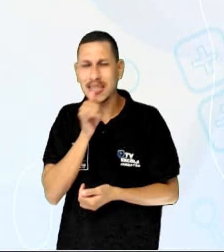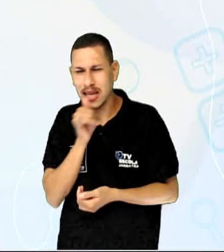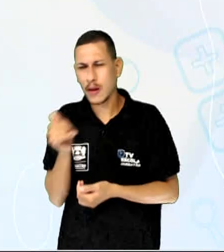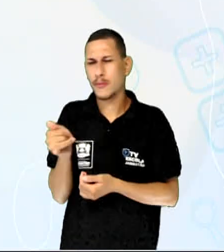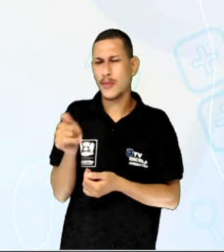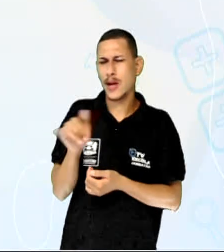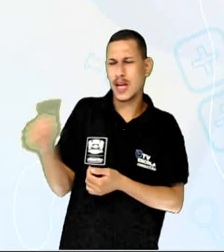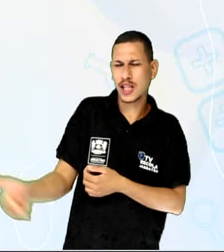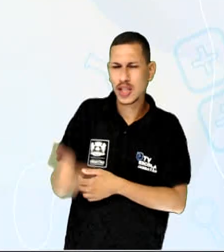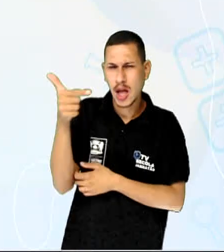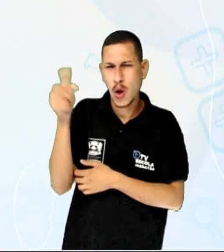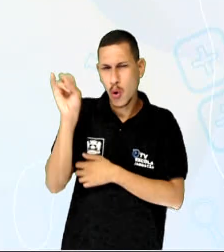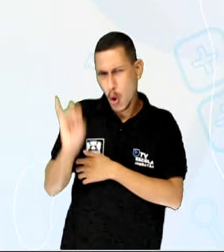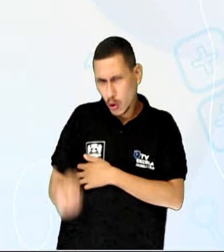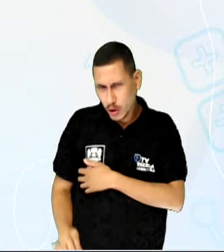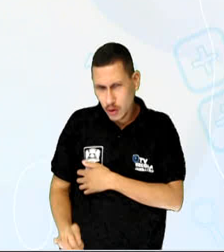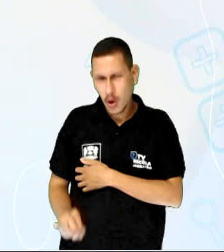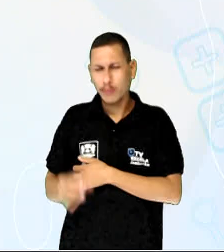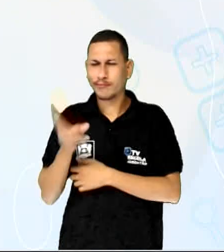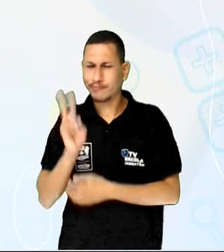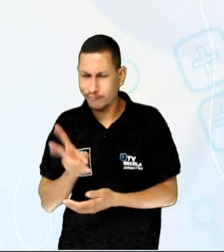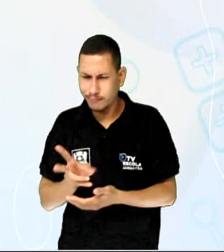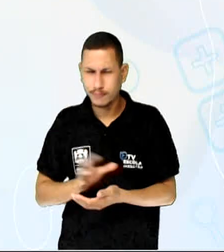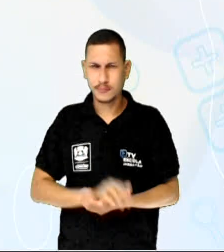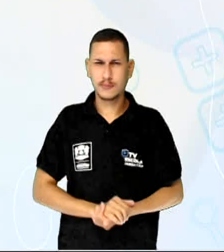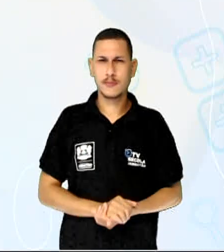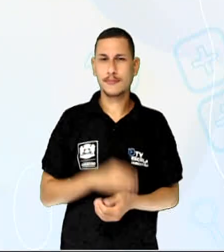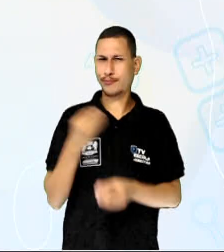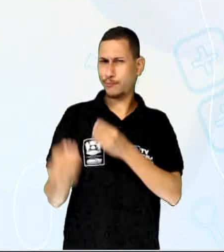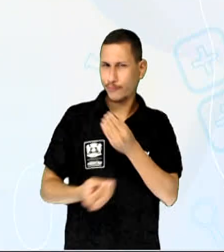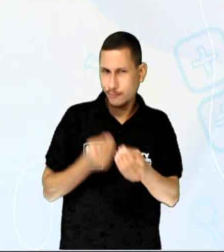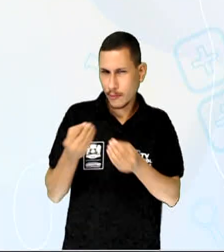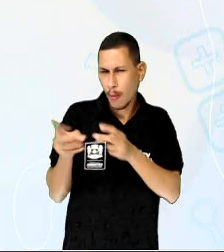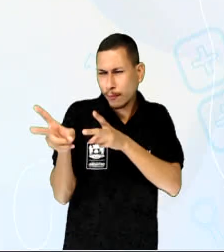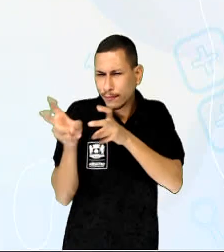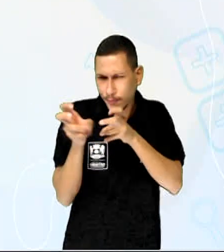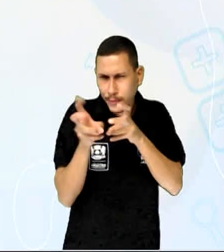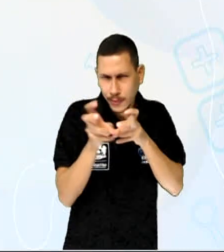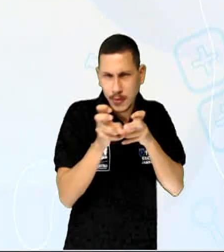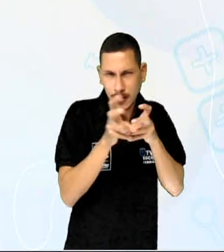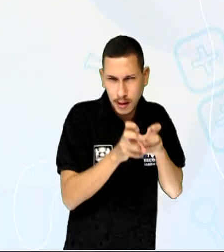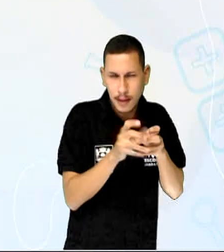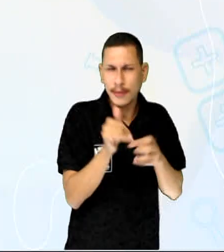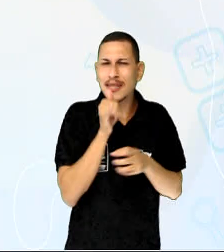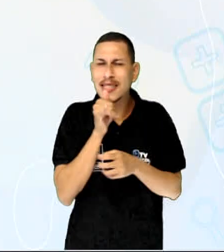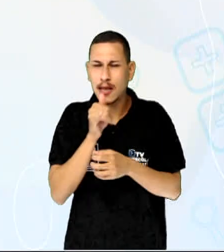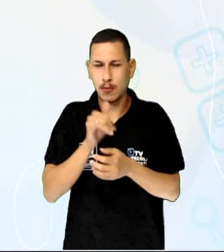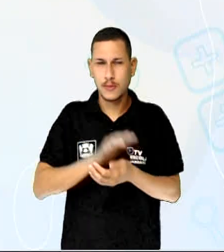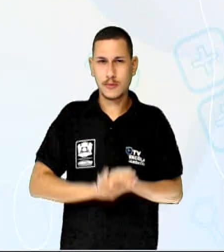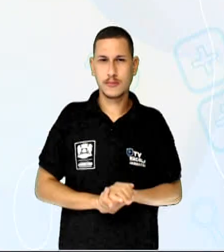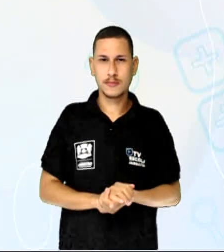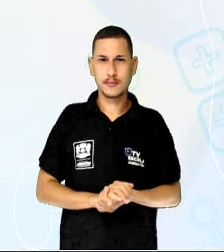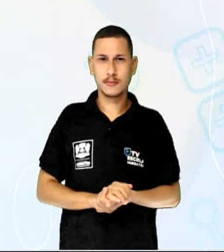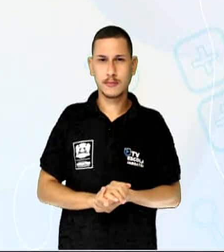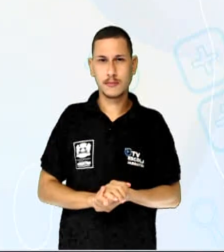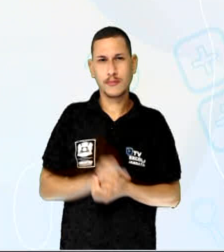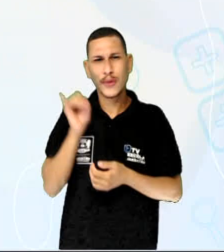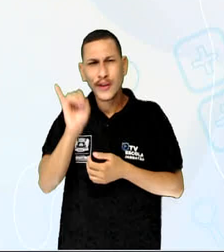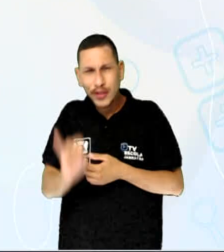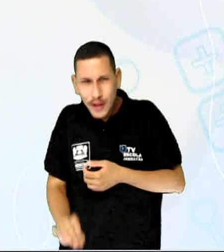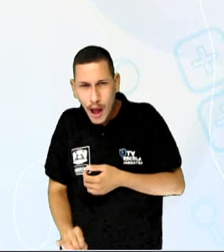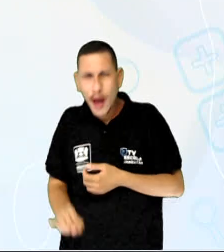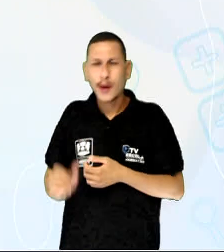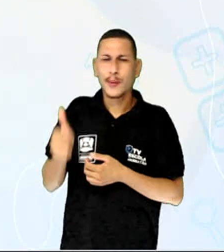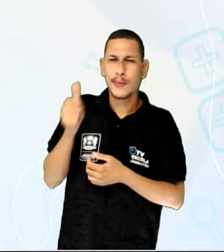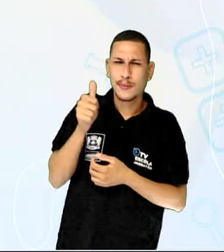da second conditional sempre. Como a gente pode dar uma olhada aí no exemplo acima. If he were